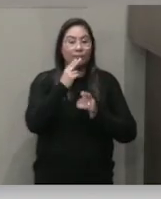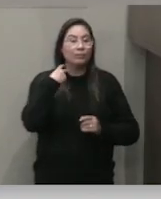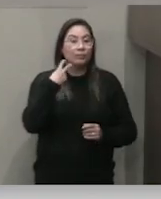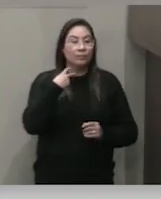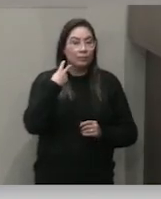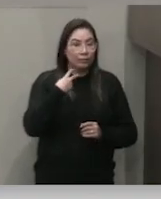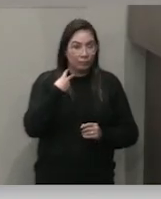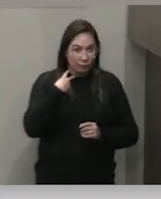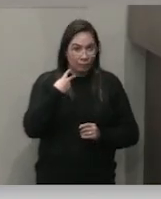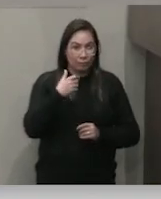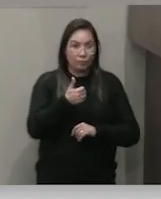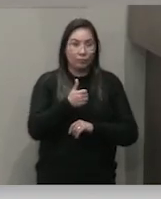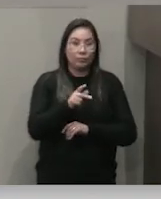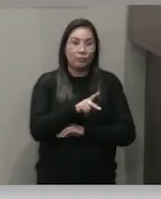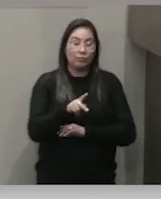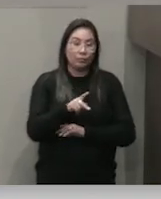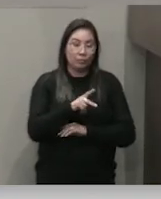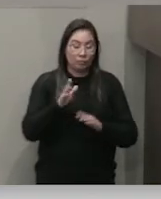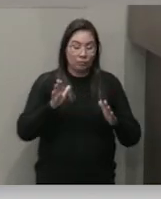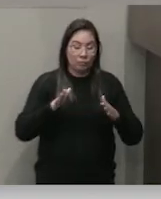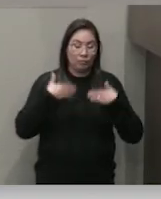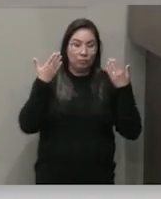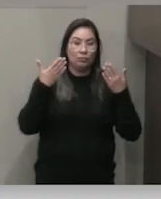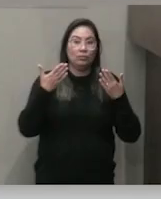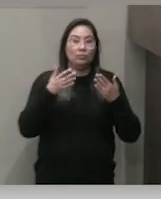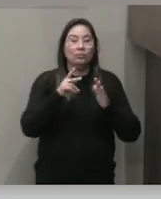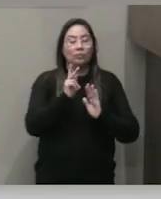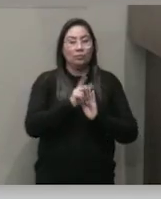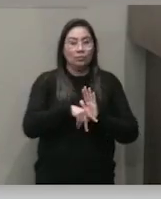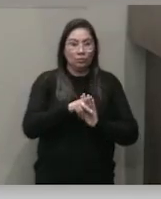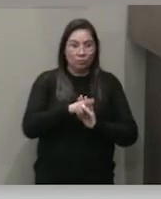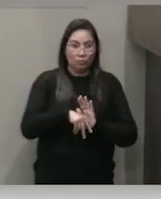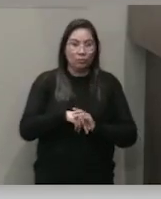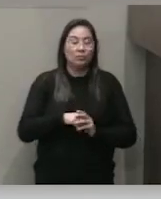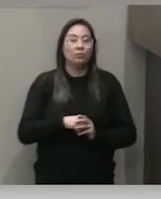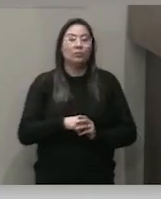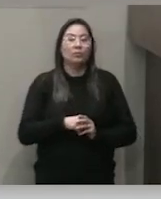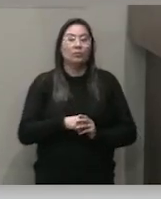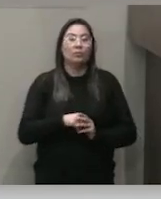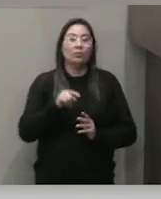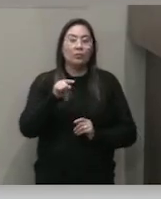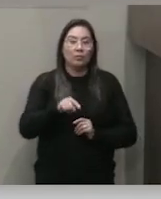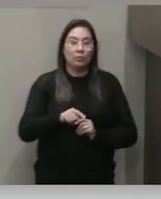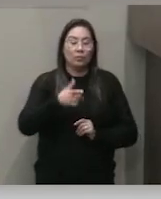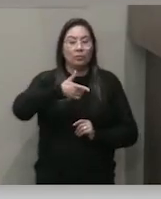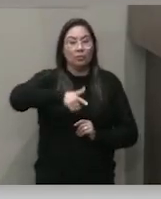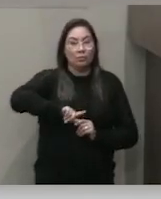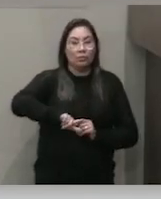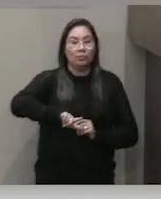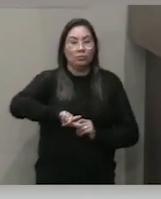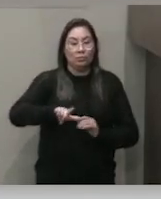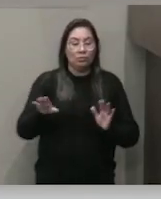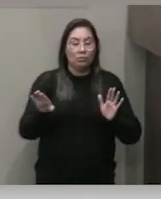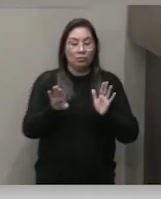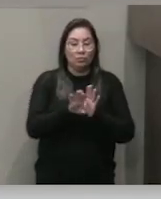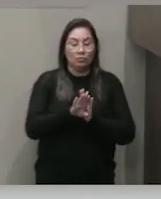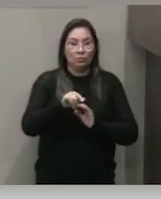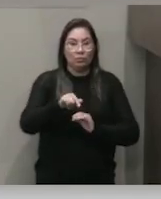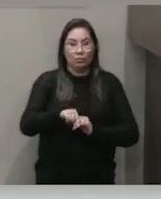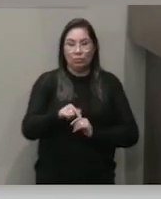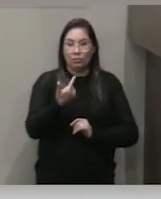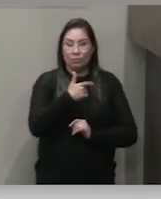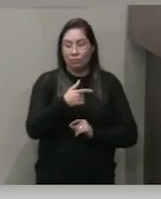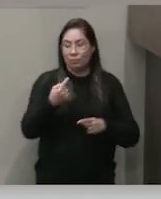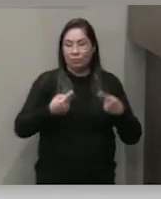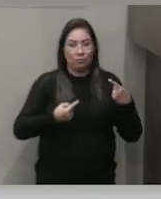do magistério foi surpreendida com esse projeto. Projeto este que, mais uma vez, chega nesta casa sem